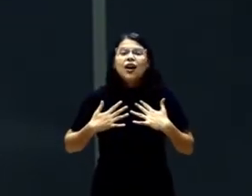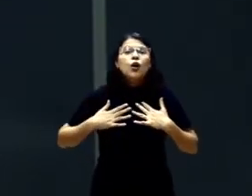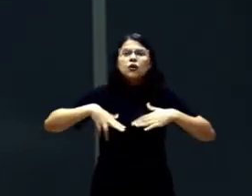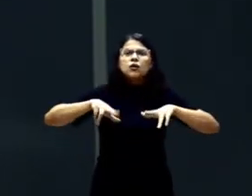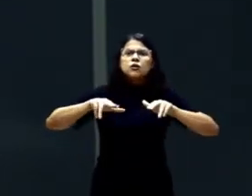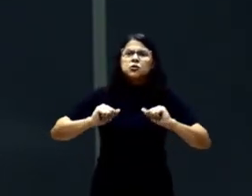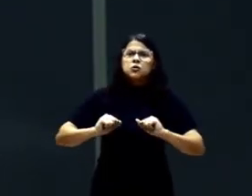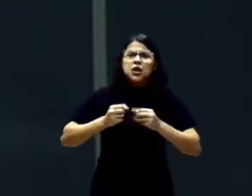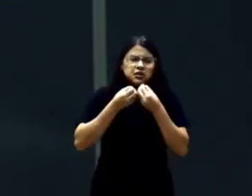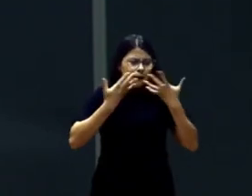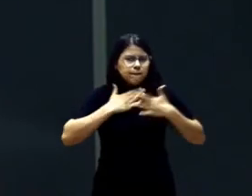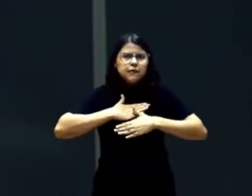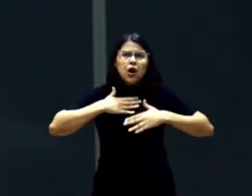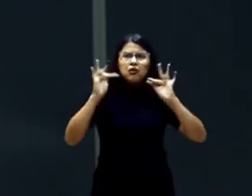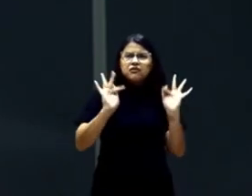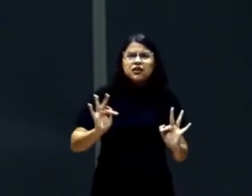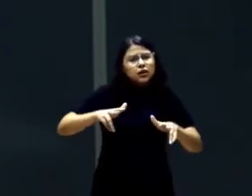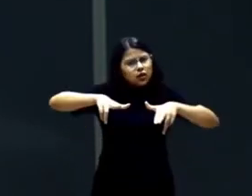Nunca está bom.